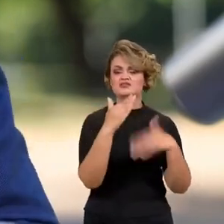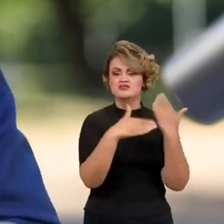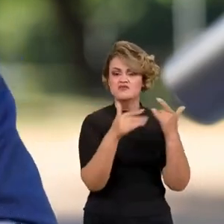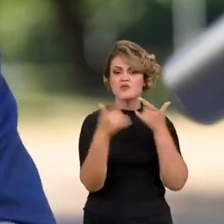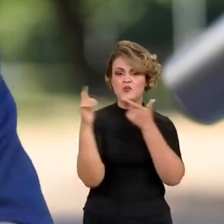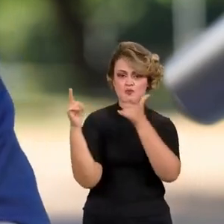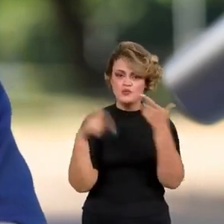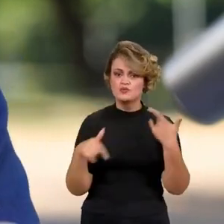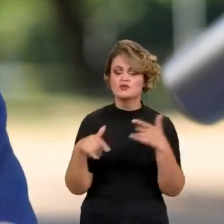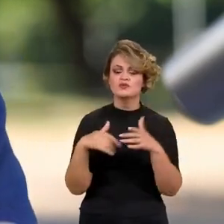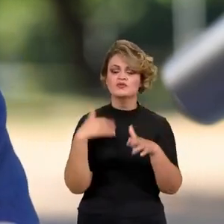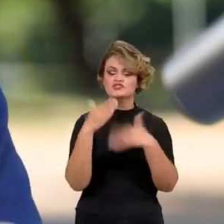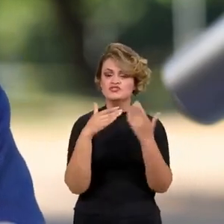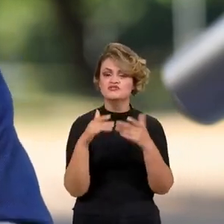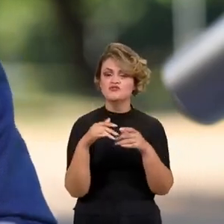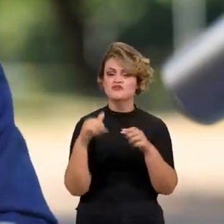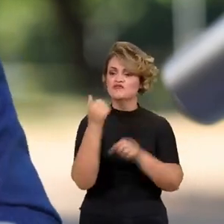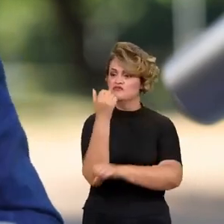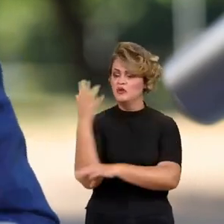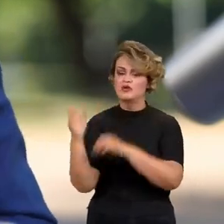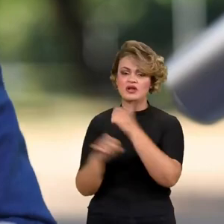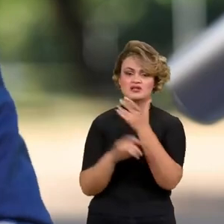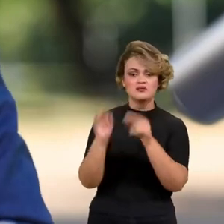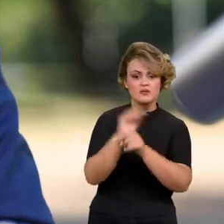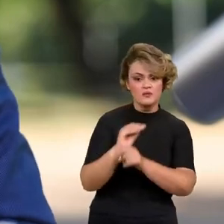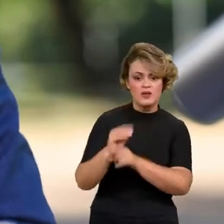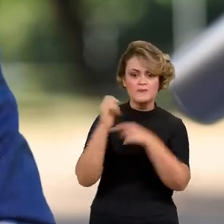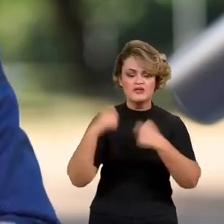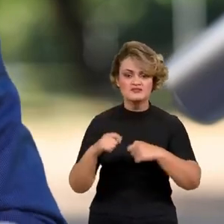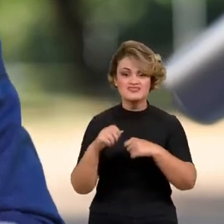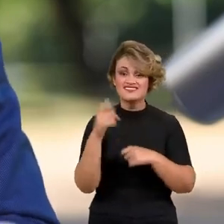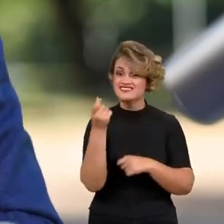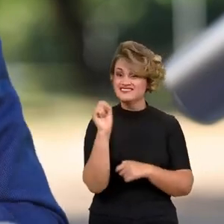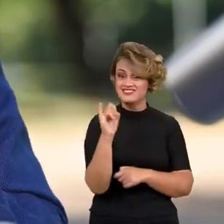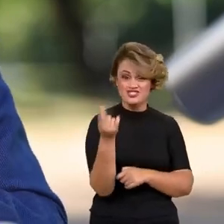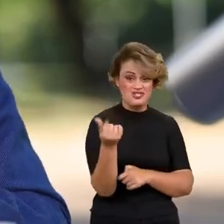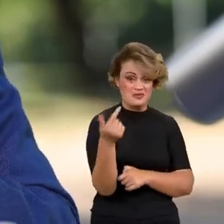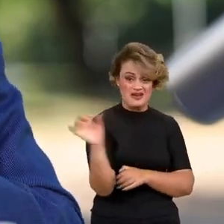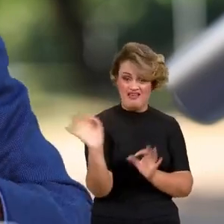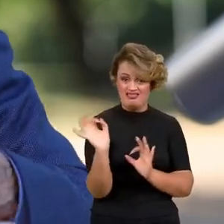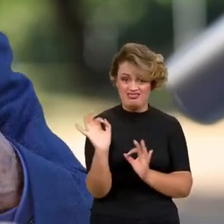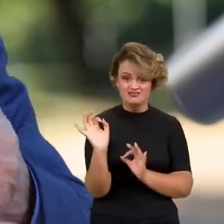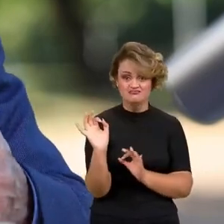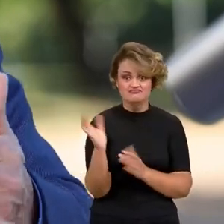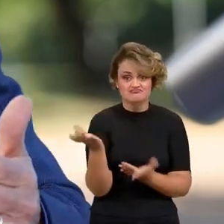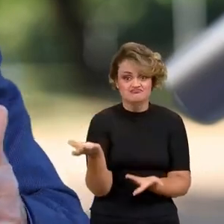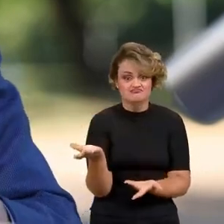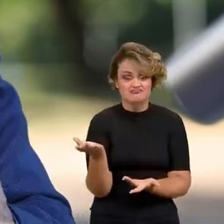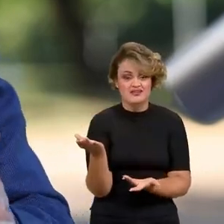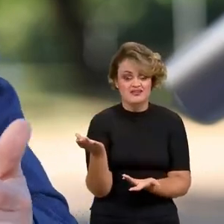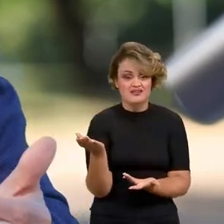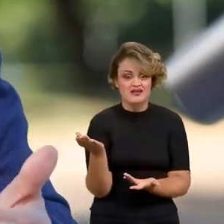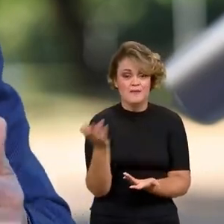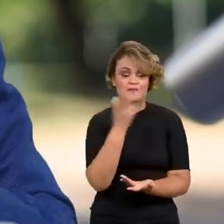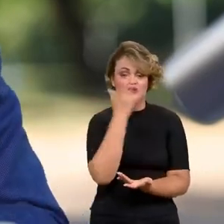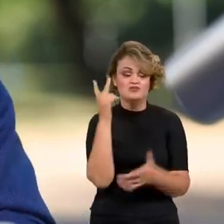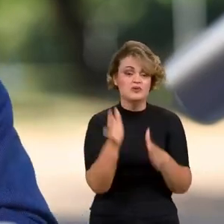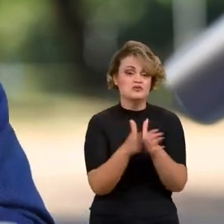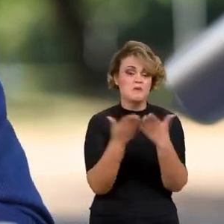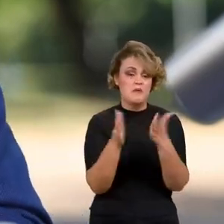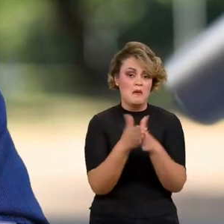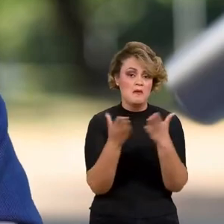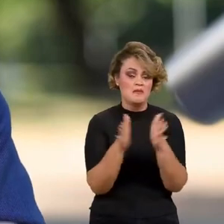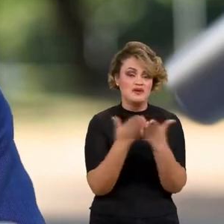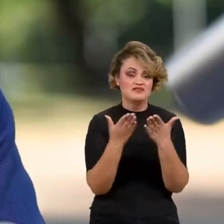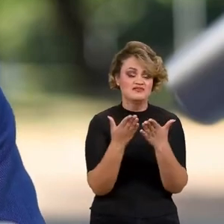Floresta ainda ser preservada se não tiver dinheiro sabe é normal que o povo pobre que mora nesse estado ainda continue